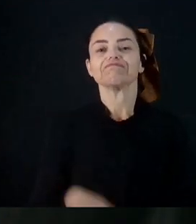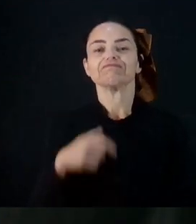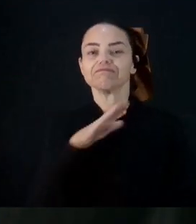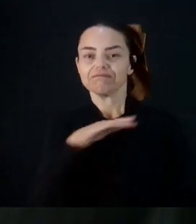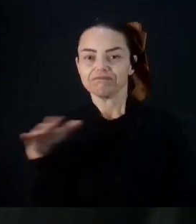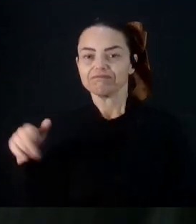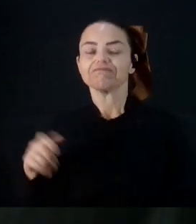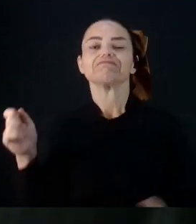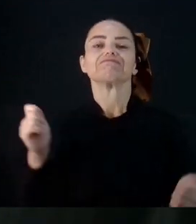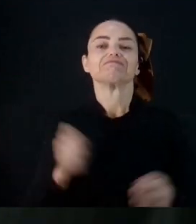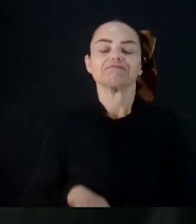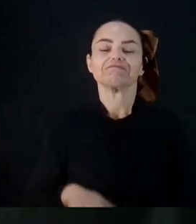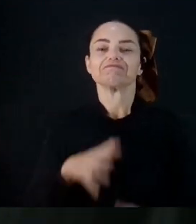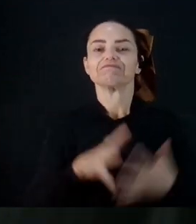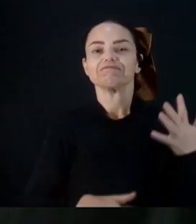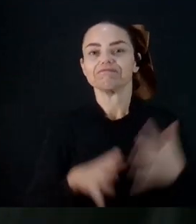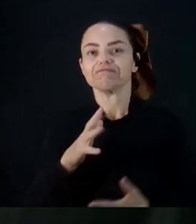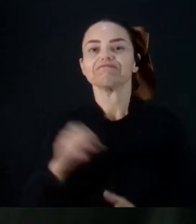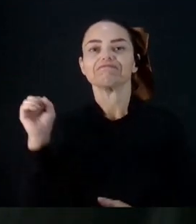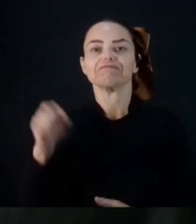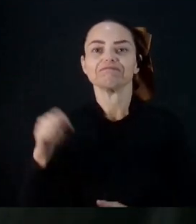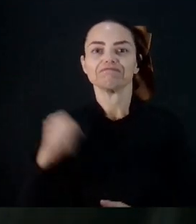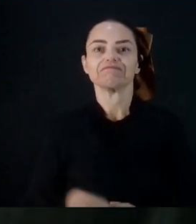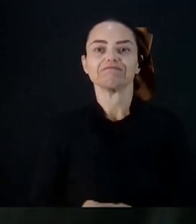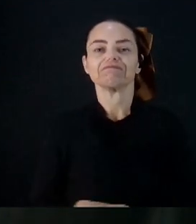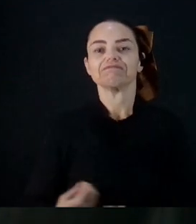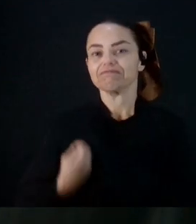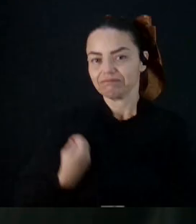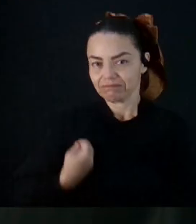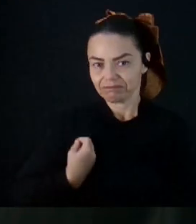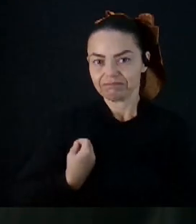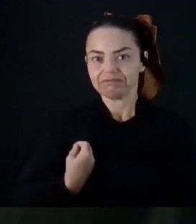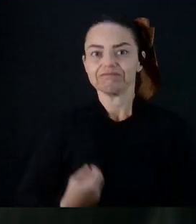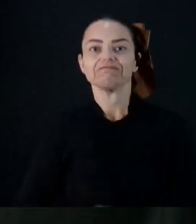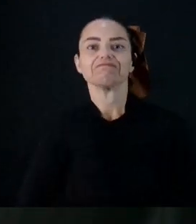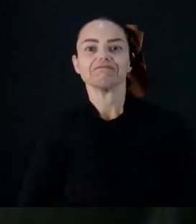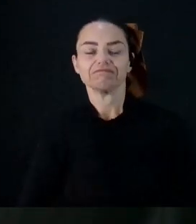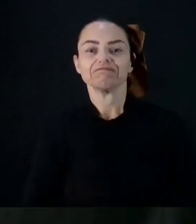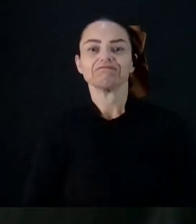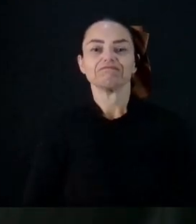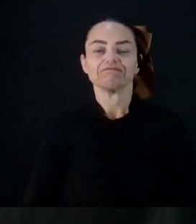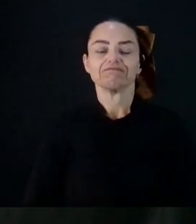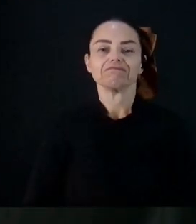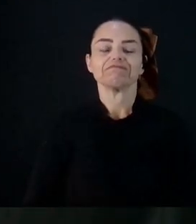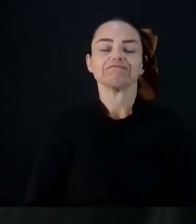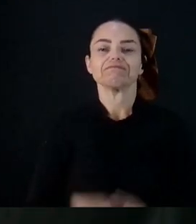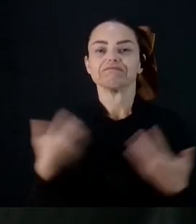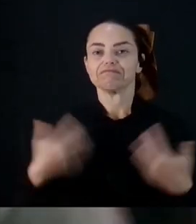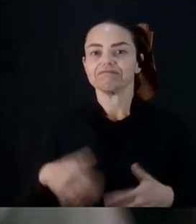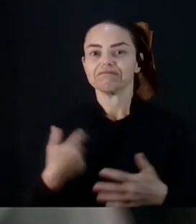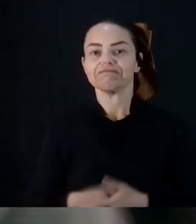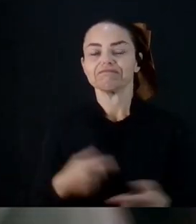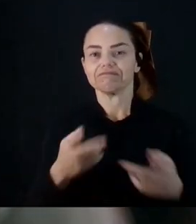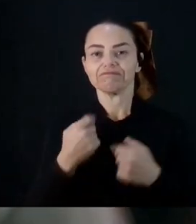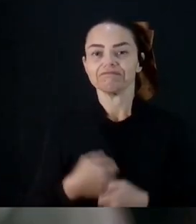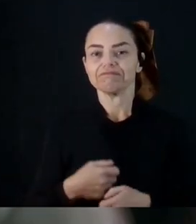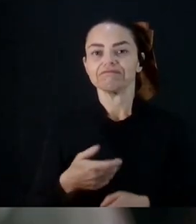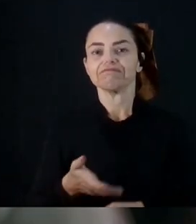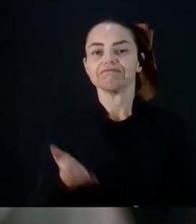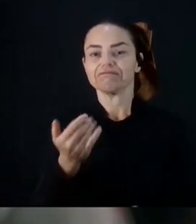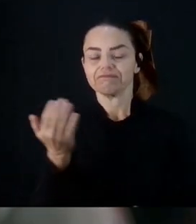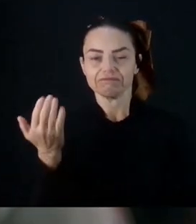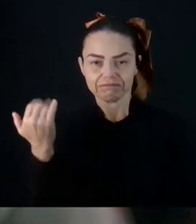podem comprometer, sim, toda a vida do indivíduo, né? É impressionante. E a gente vê que antigamente, né, não